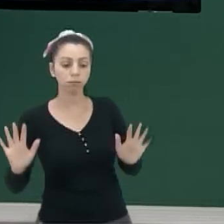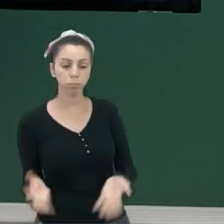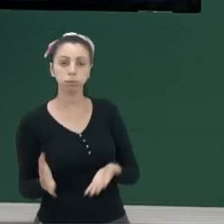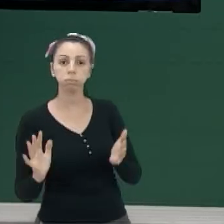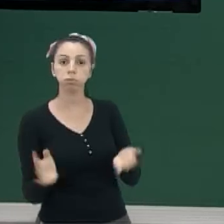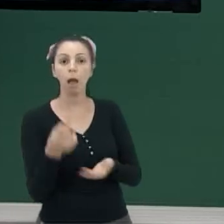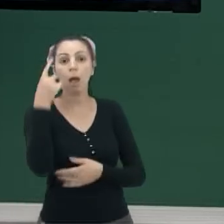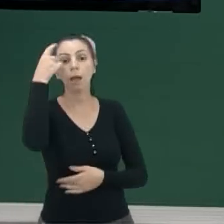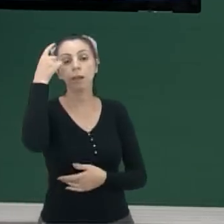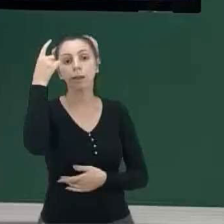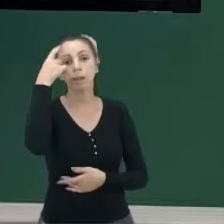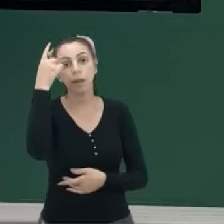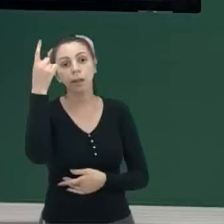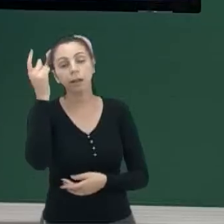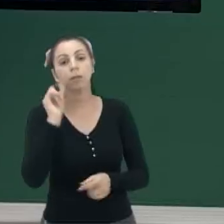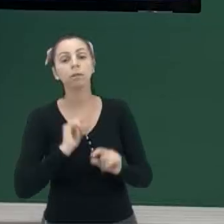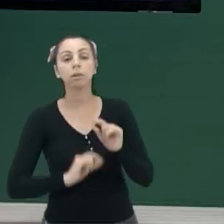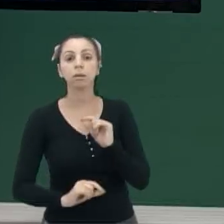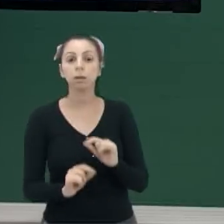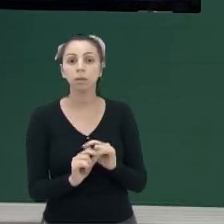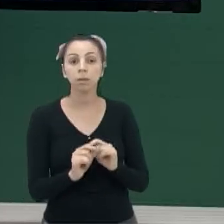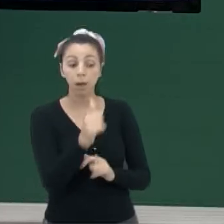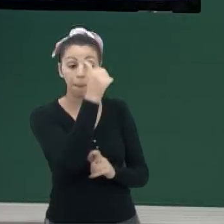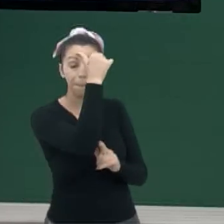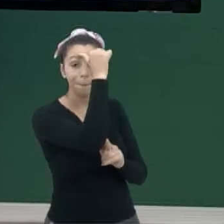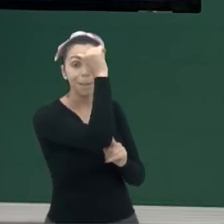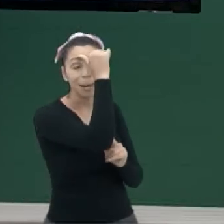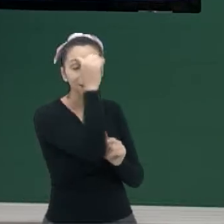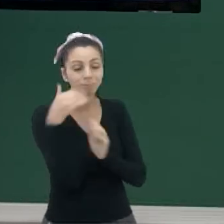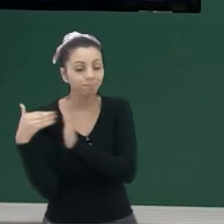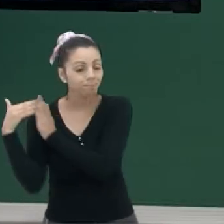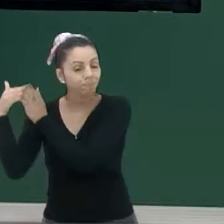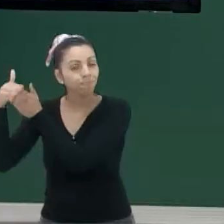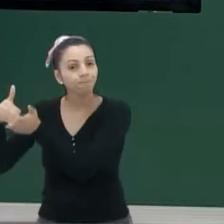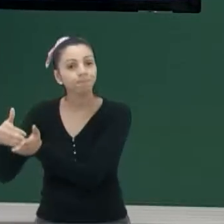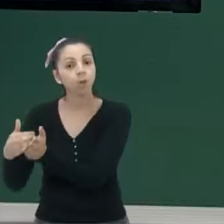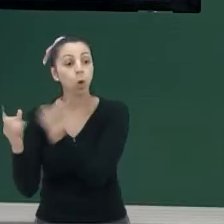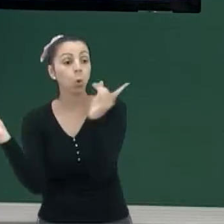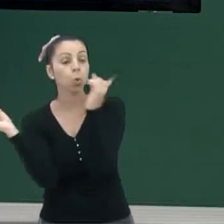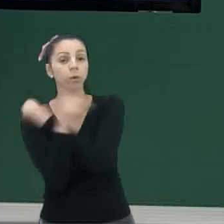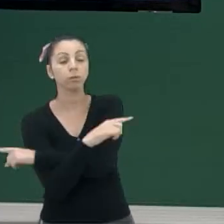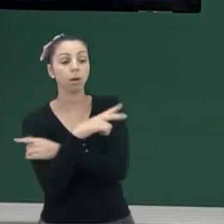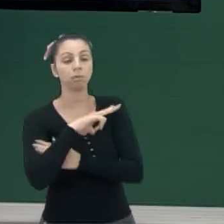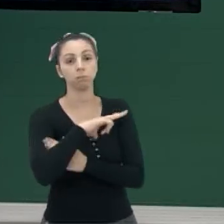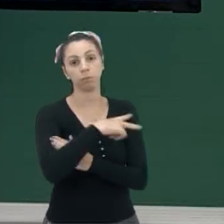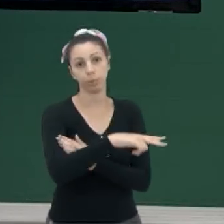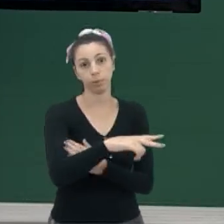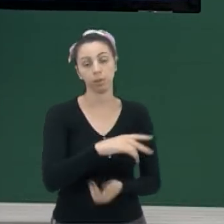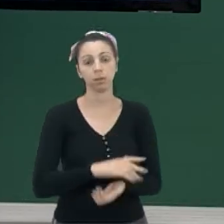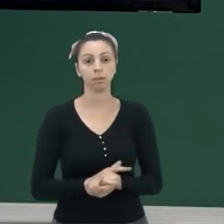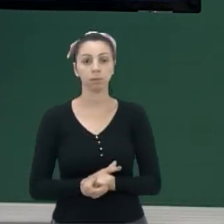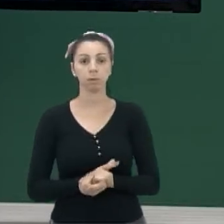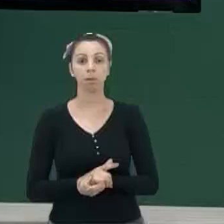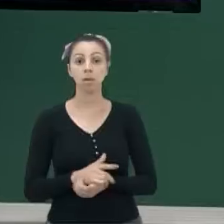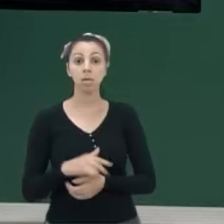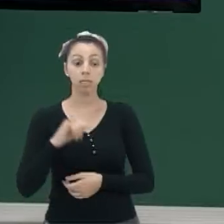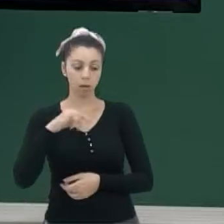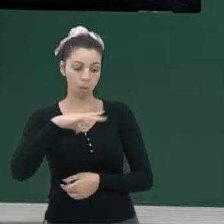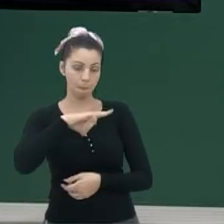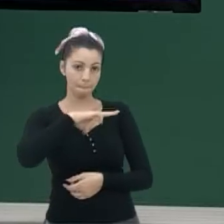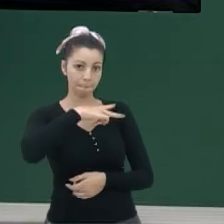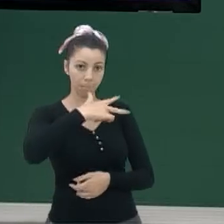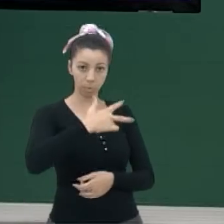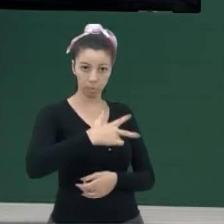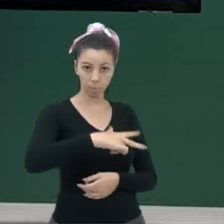ideia dele de ir para as Índias em direção contrária ao que os portugueses foram. Então, se os portugueses